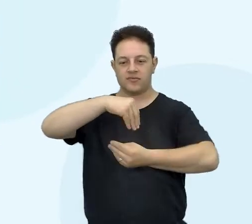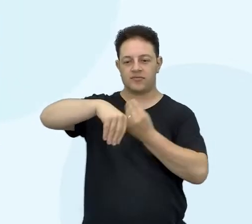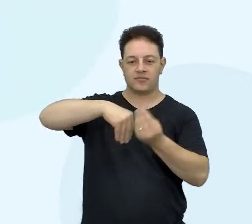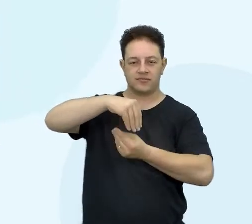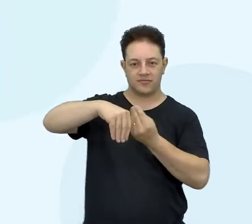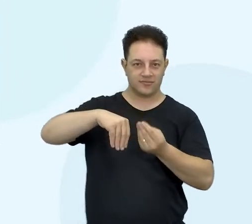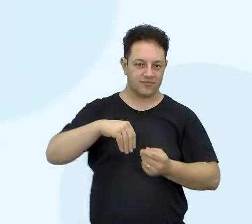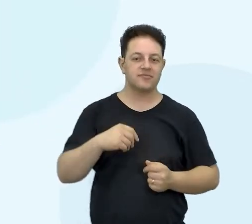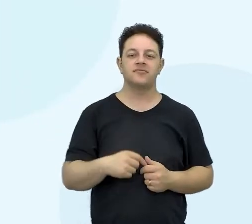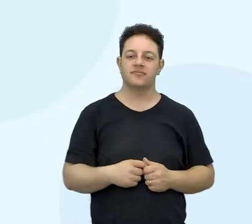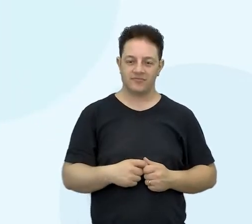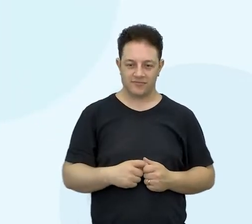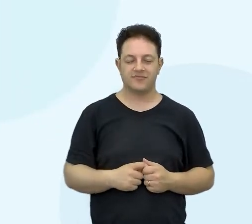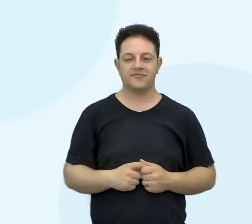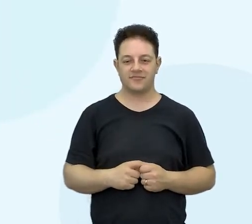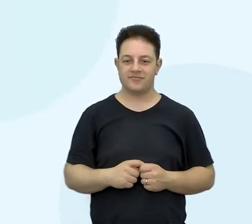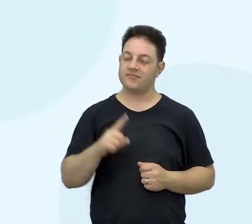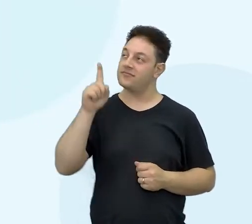clorada.